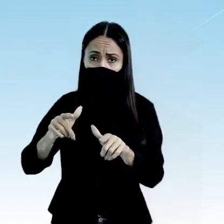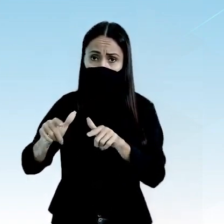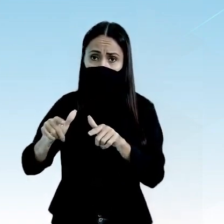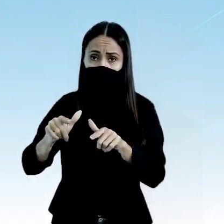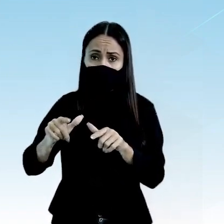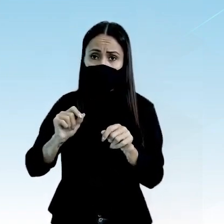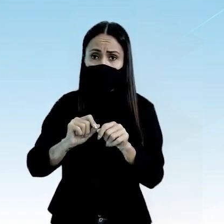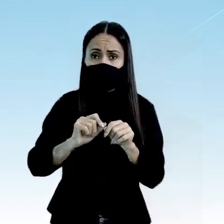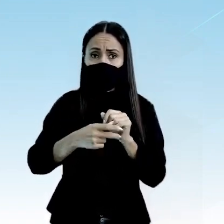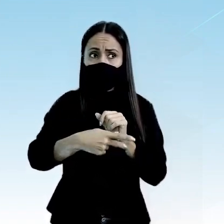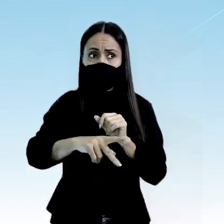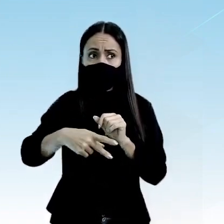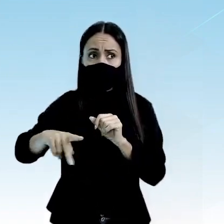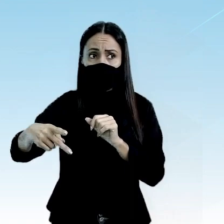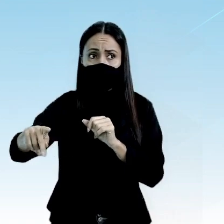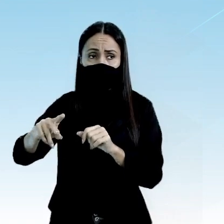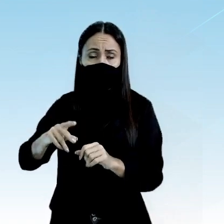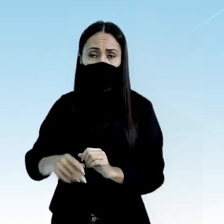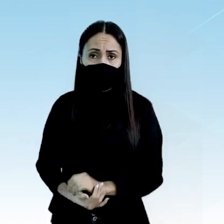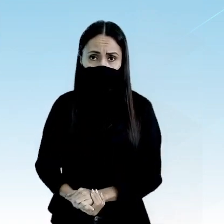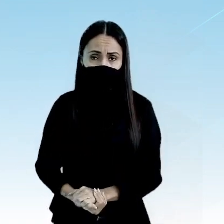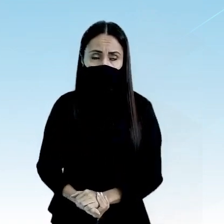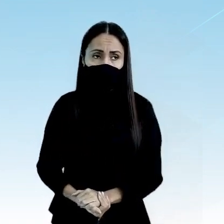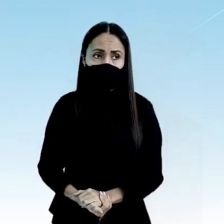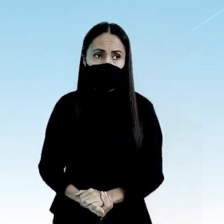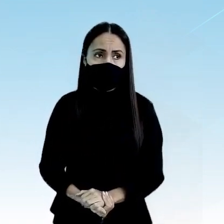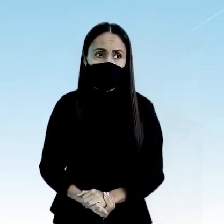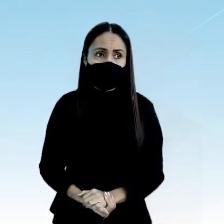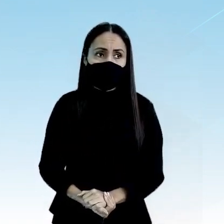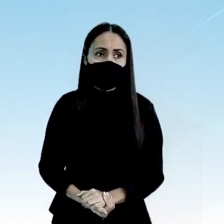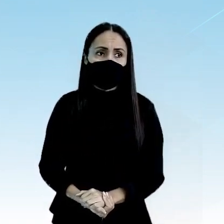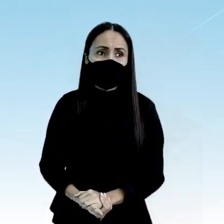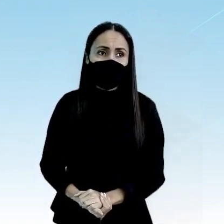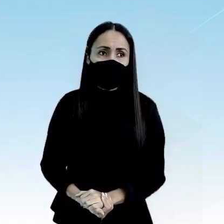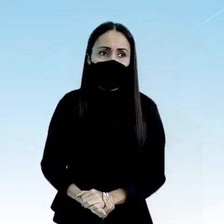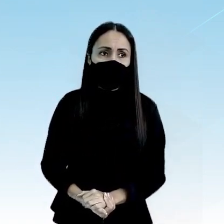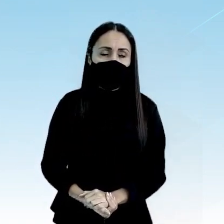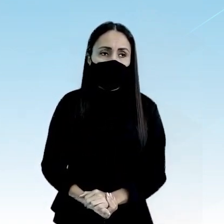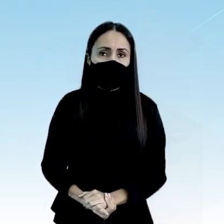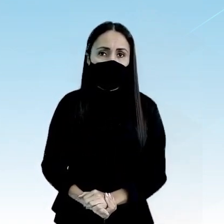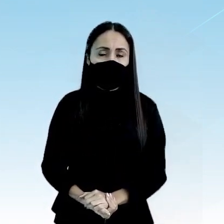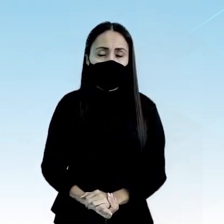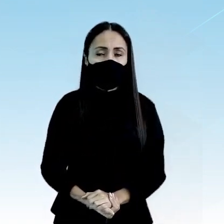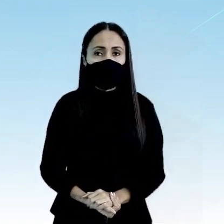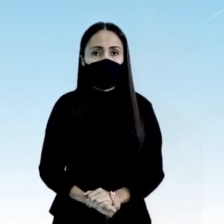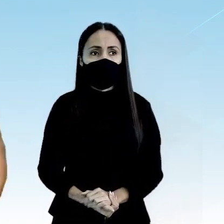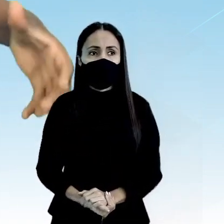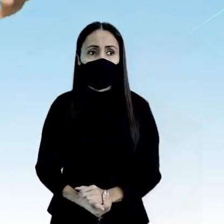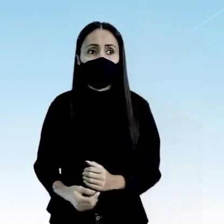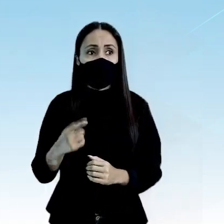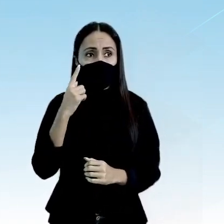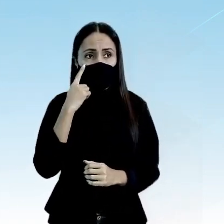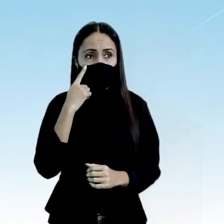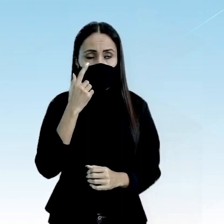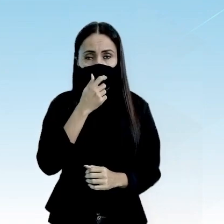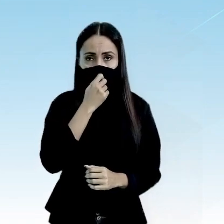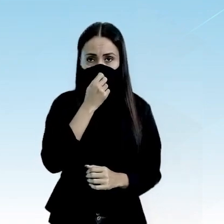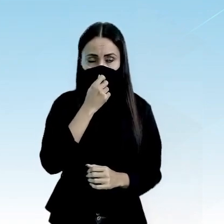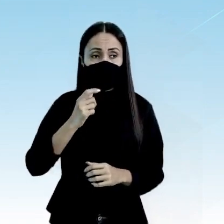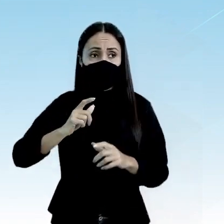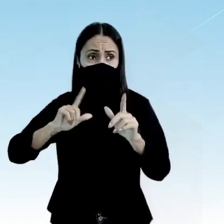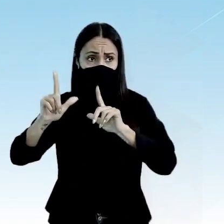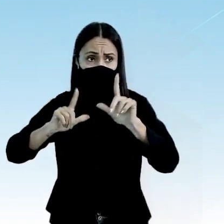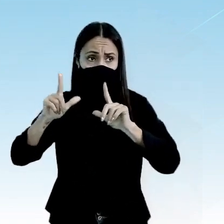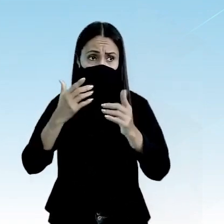trabalho. Então, vejamos, prezados e prezadas que estão nesse exato momento assistindo